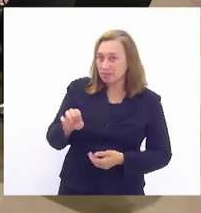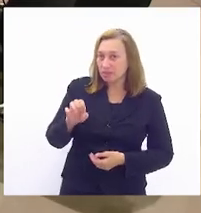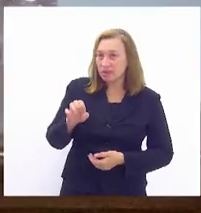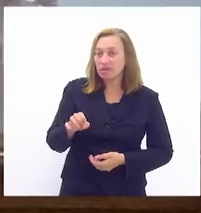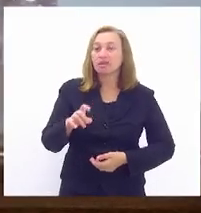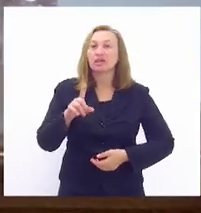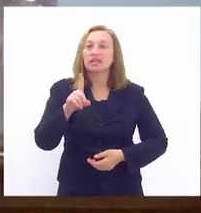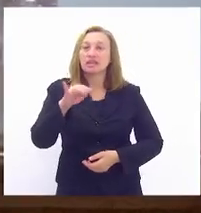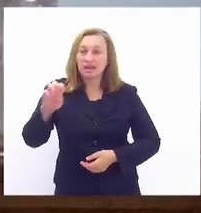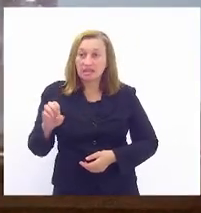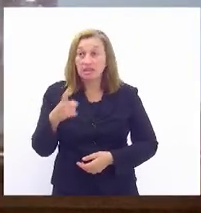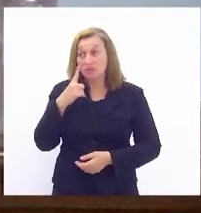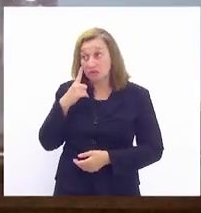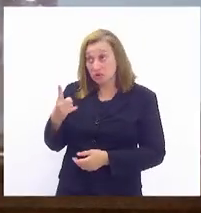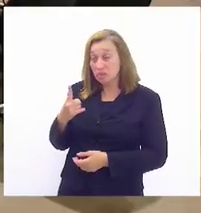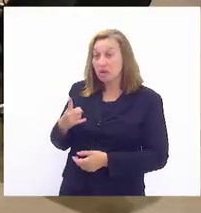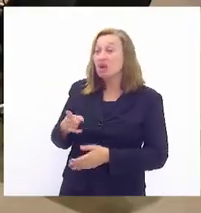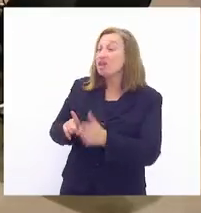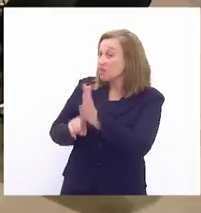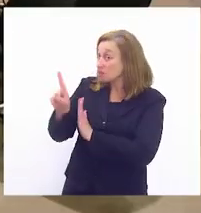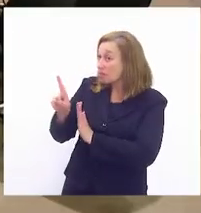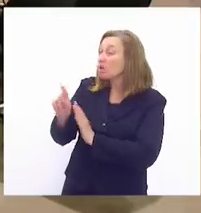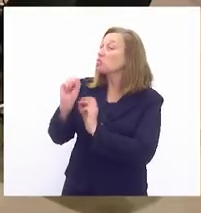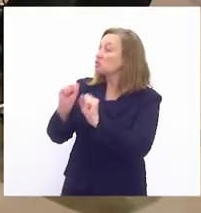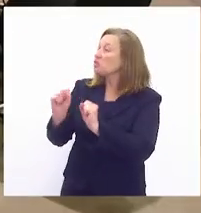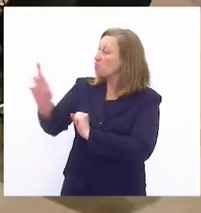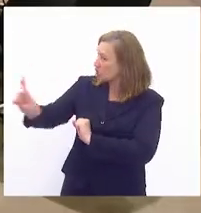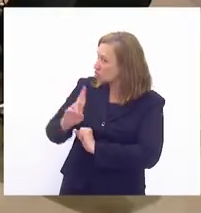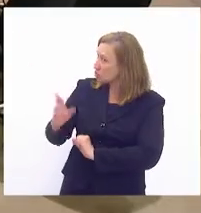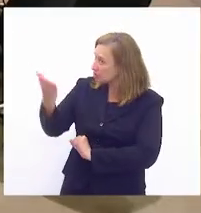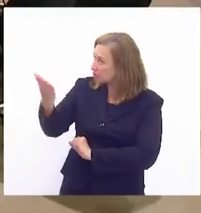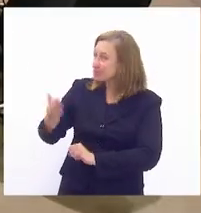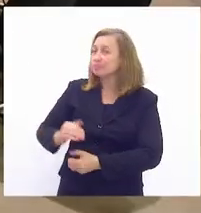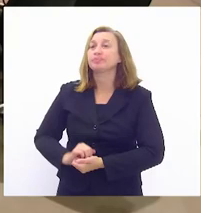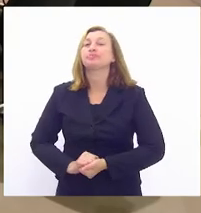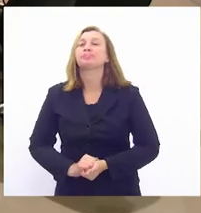Deise, ele fez uma pergunta, por favor.